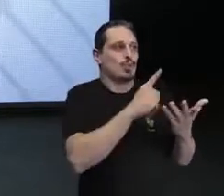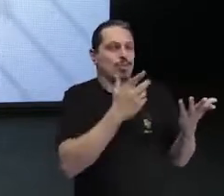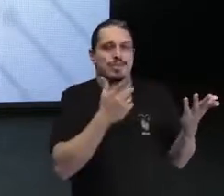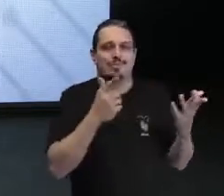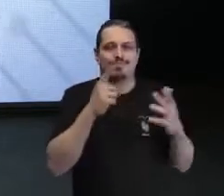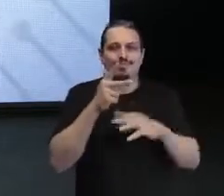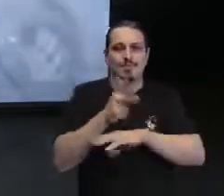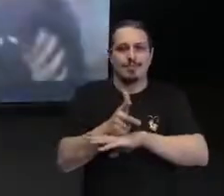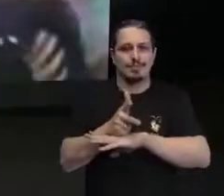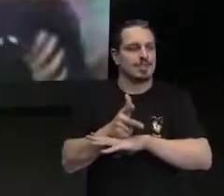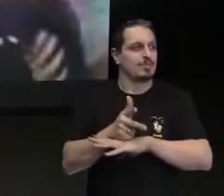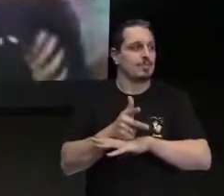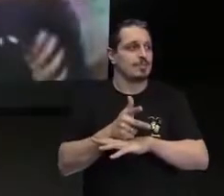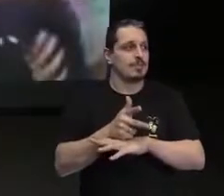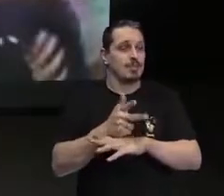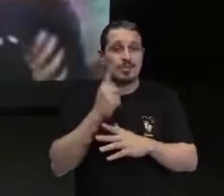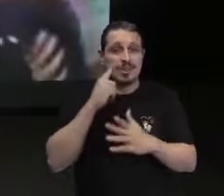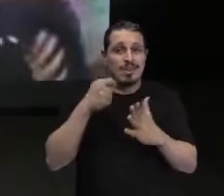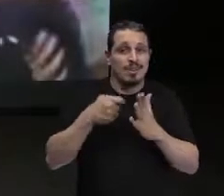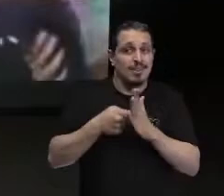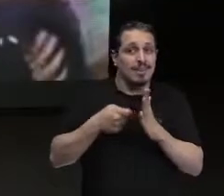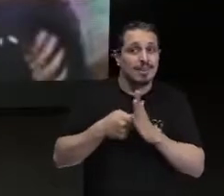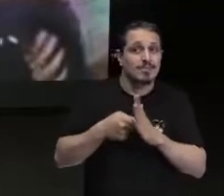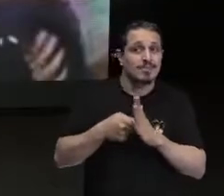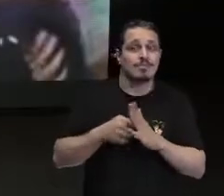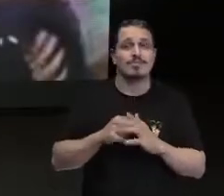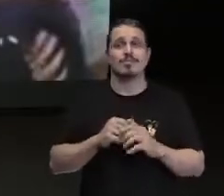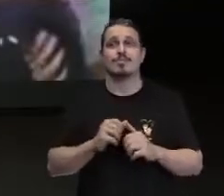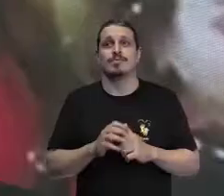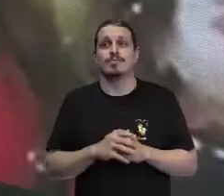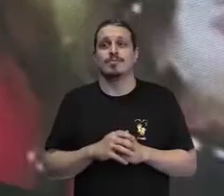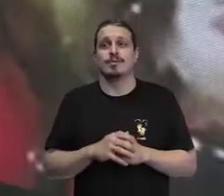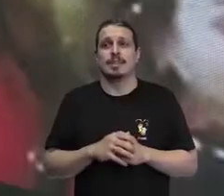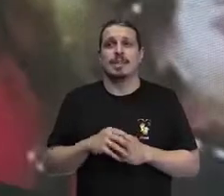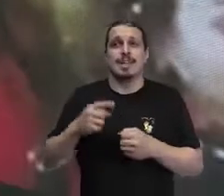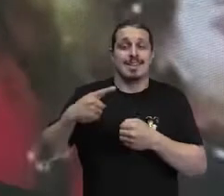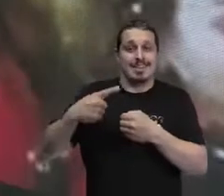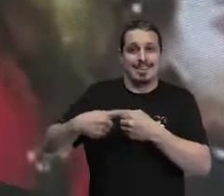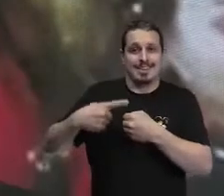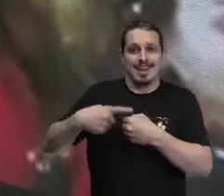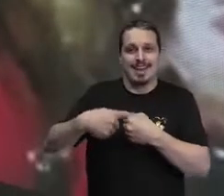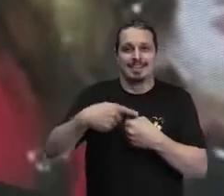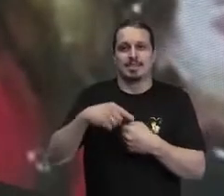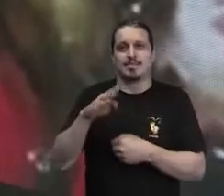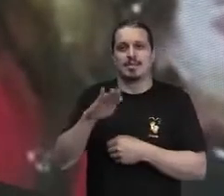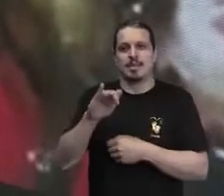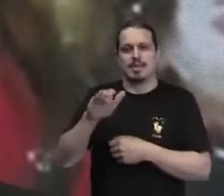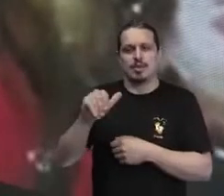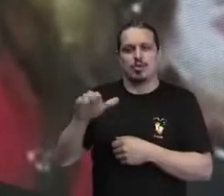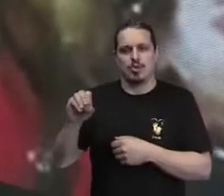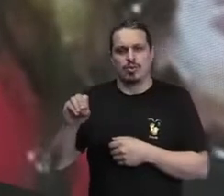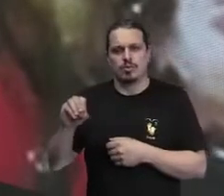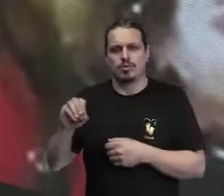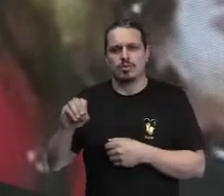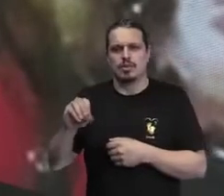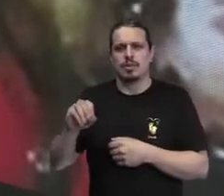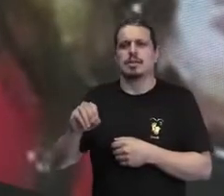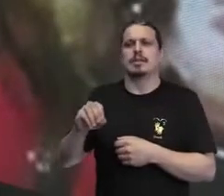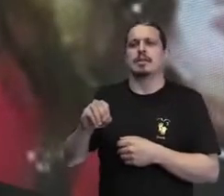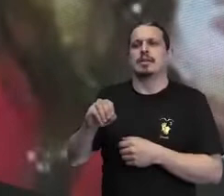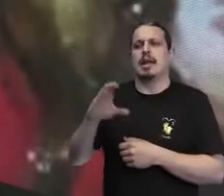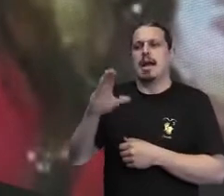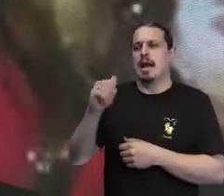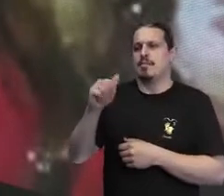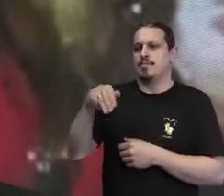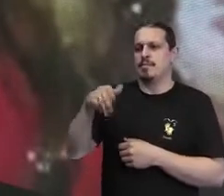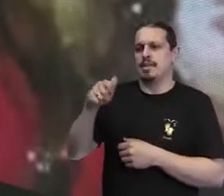Depois disso, gente, foram eventos em Ribeirão Preto. A gente teve também em Guarulhos, em Campinas, na Pedreira do Chapadão. Deu 800 pessoas no